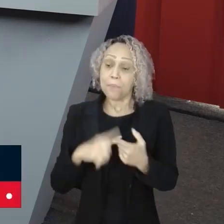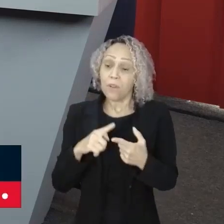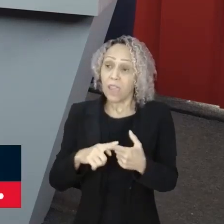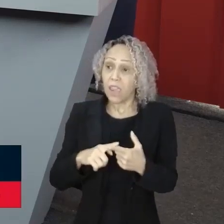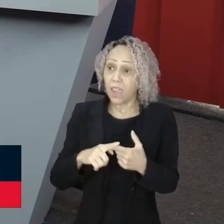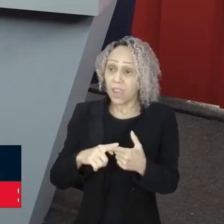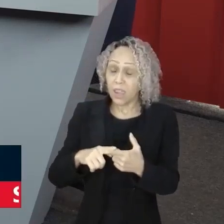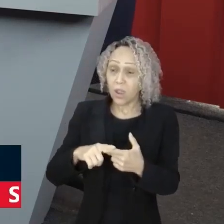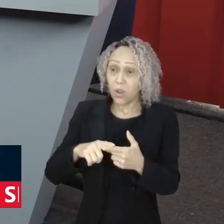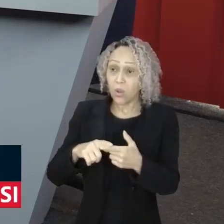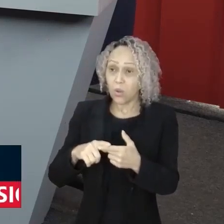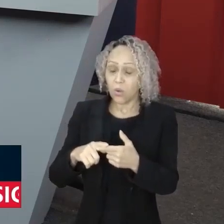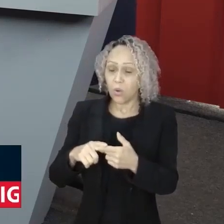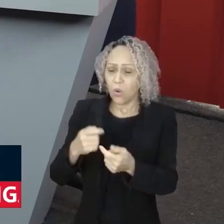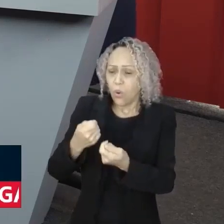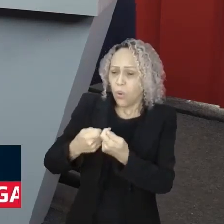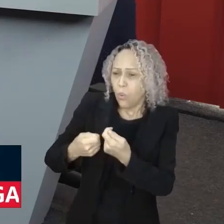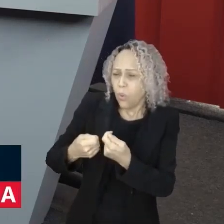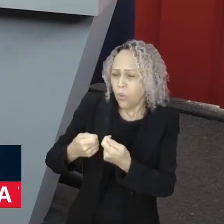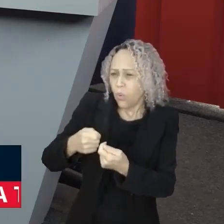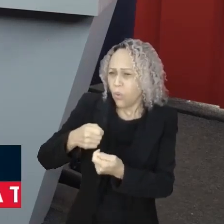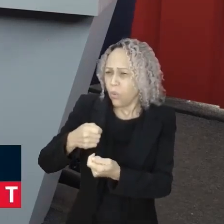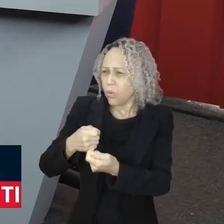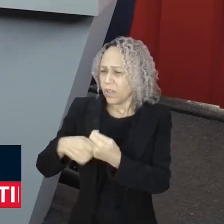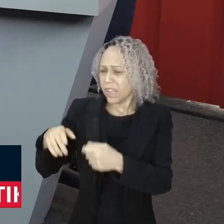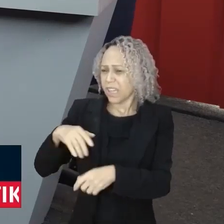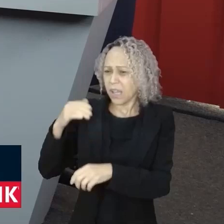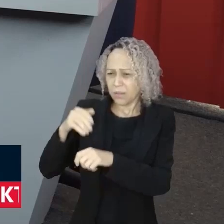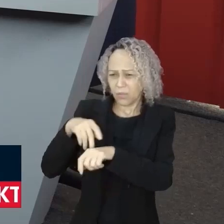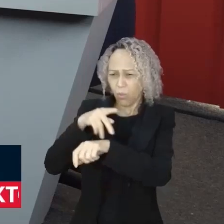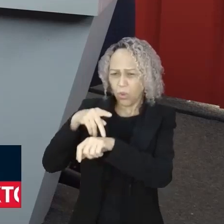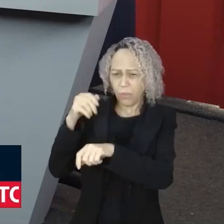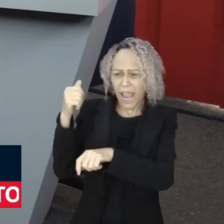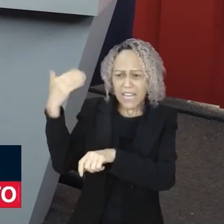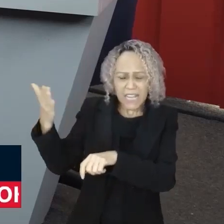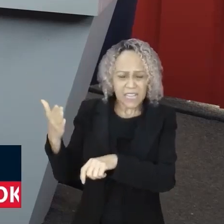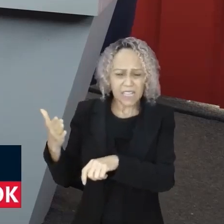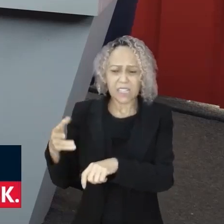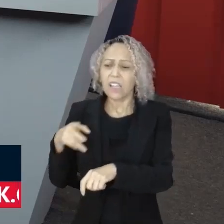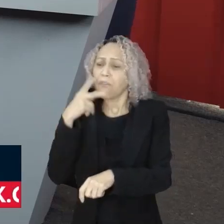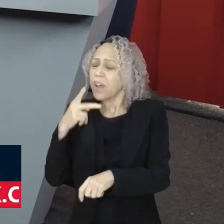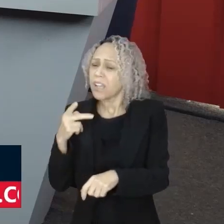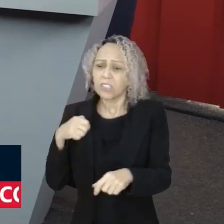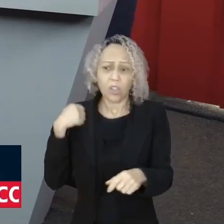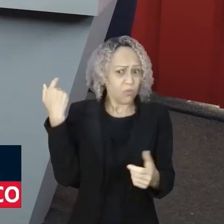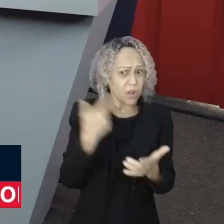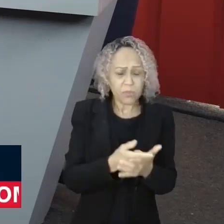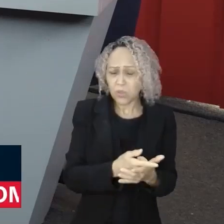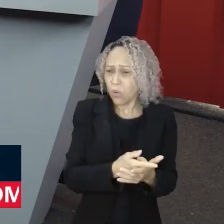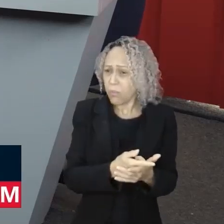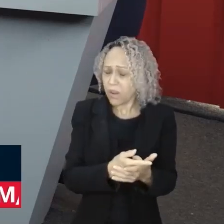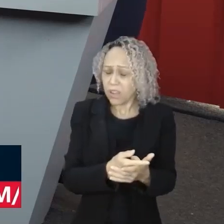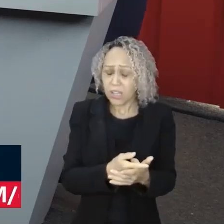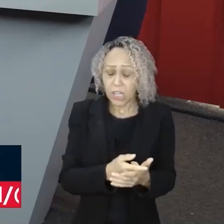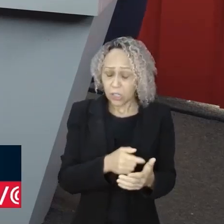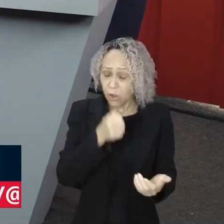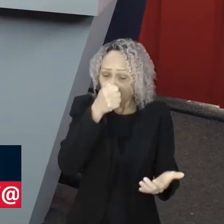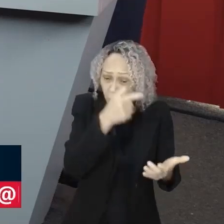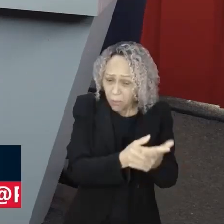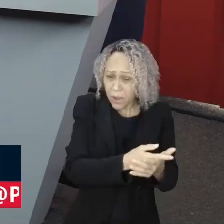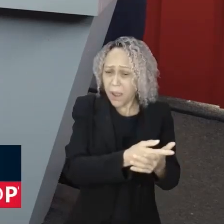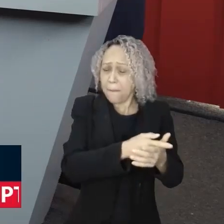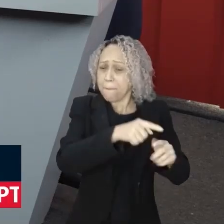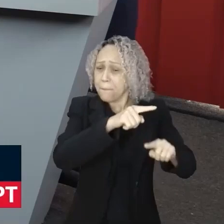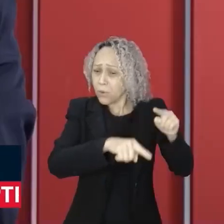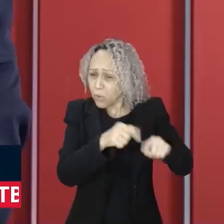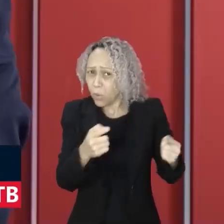está derrubando árvore, nós não vamos mais comprar quem coloca veneno, nós não vamos mais comprar quem tem trabalho escravo. Então é uma atitude